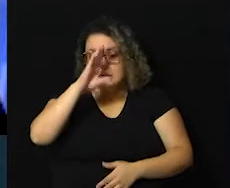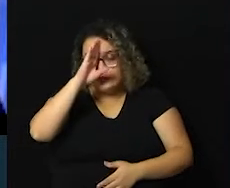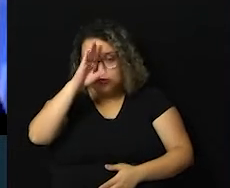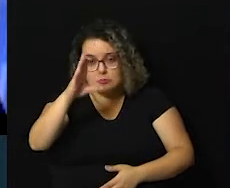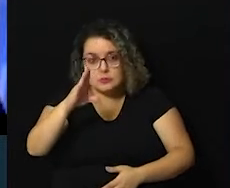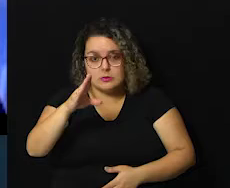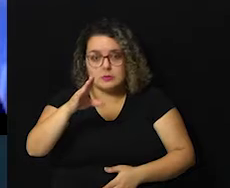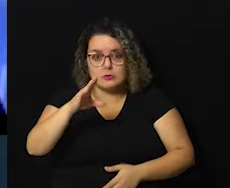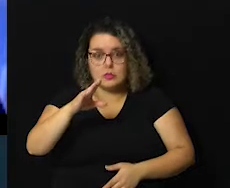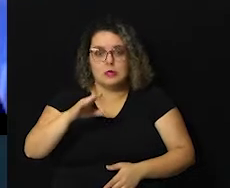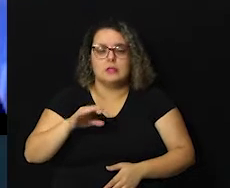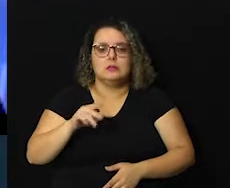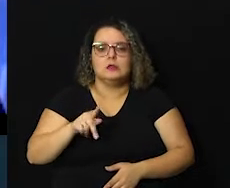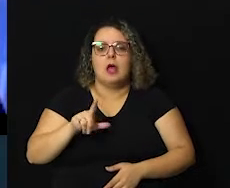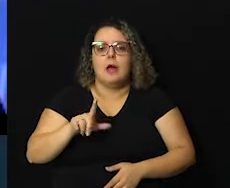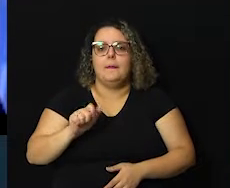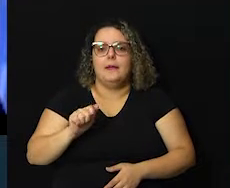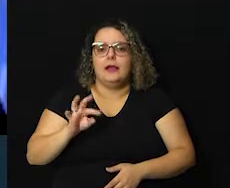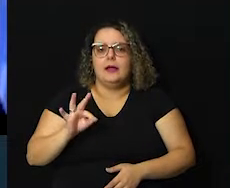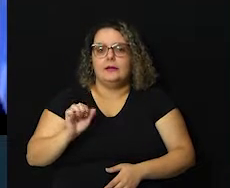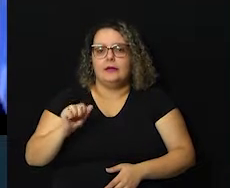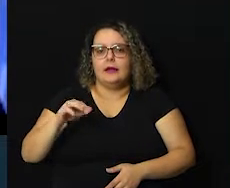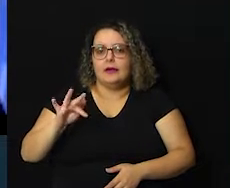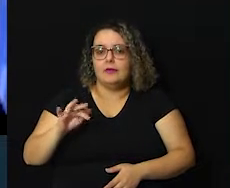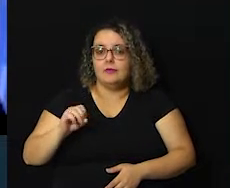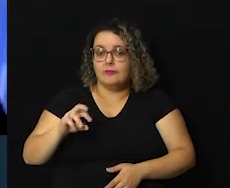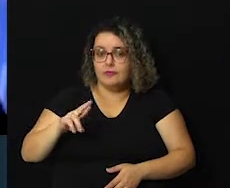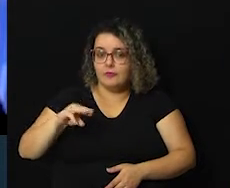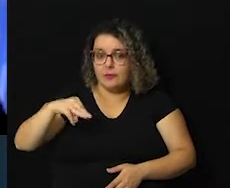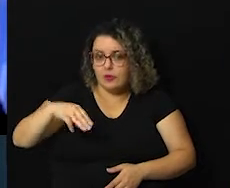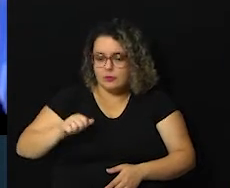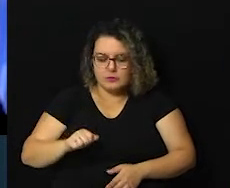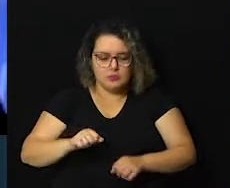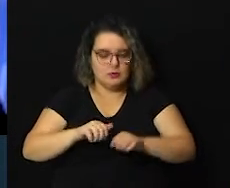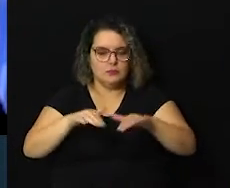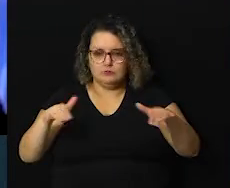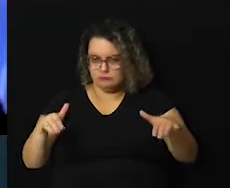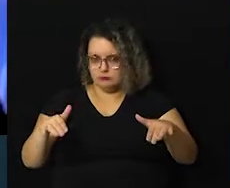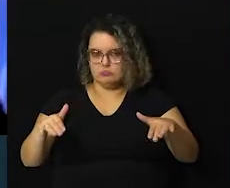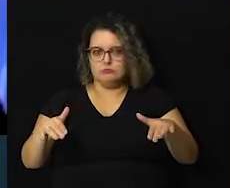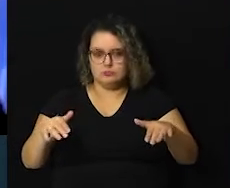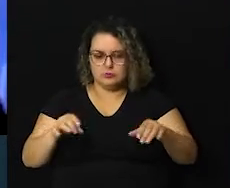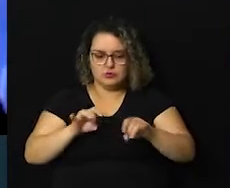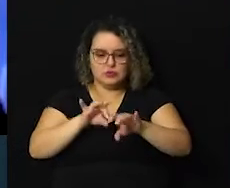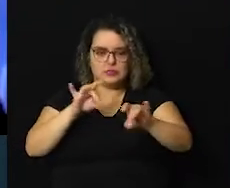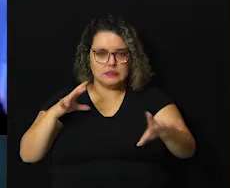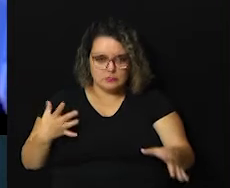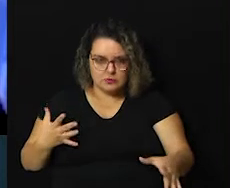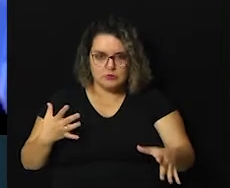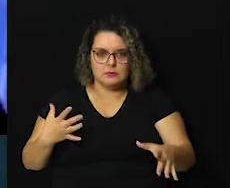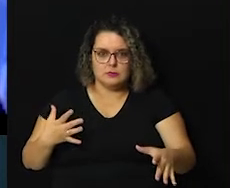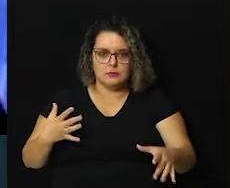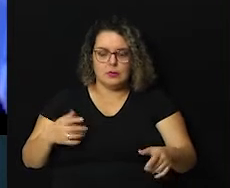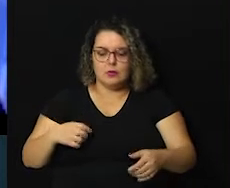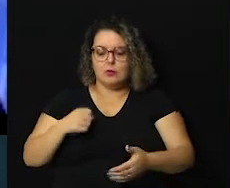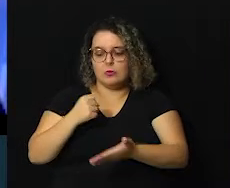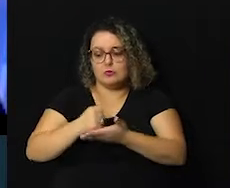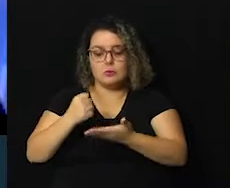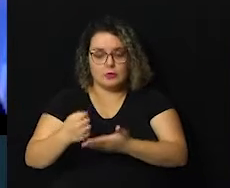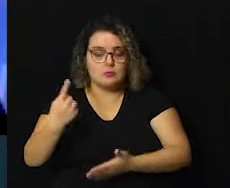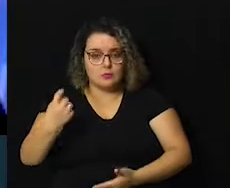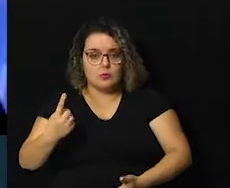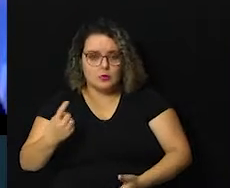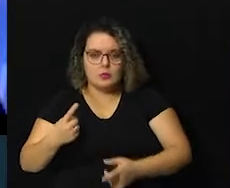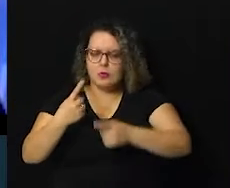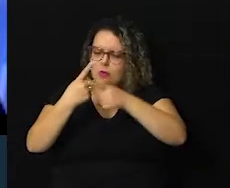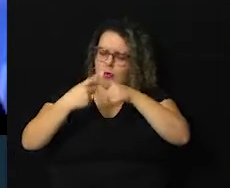de das principais plataformas de transmissão hoje e turbo Twist buy animo fechamos com uma